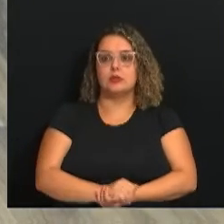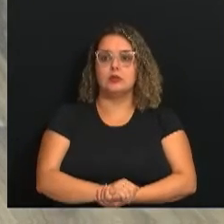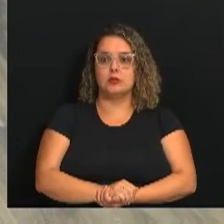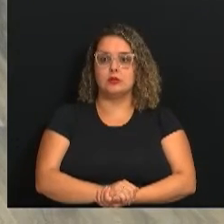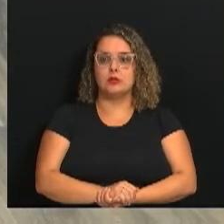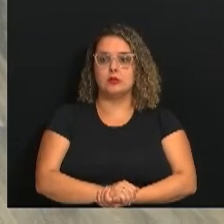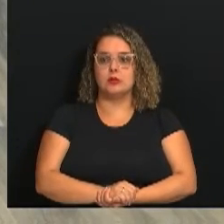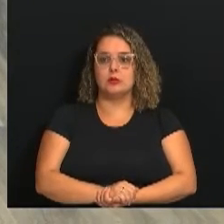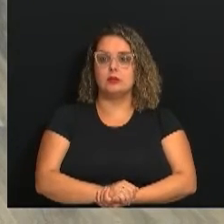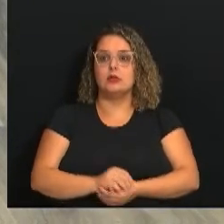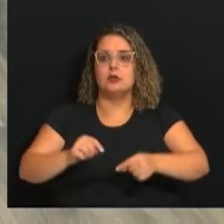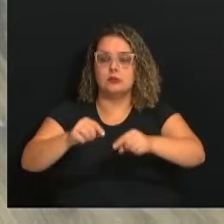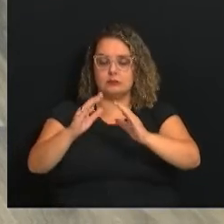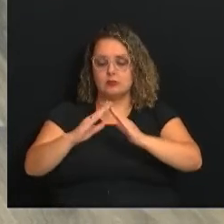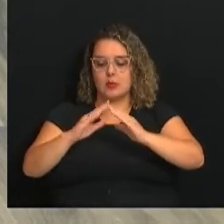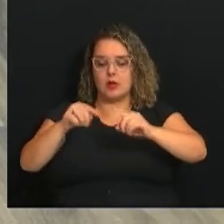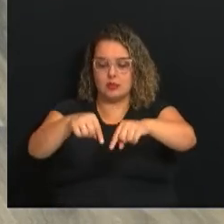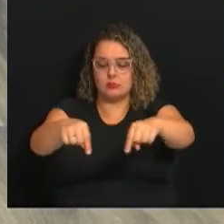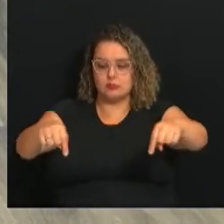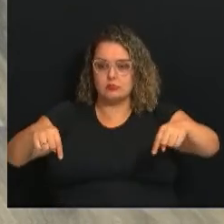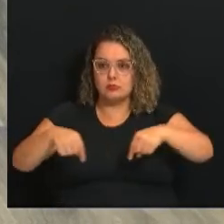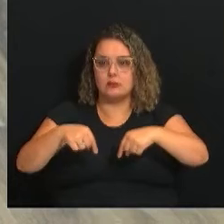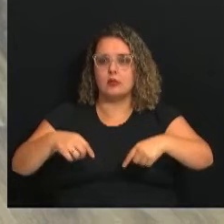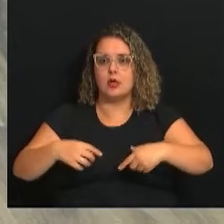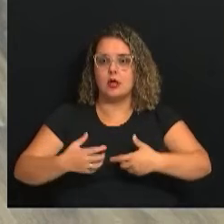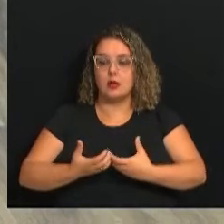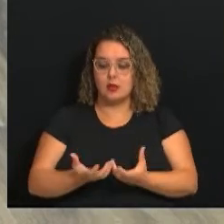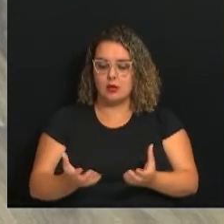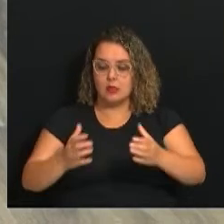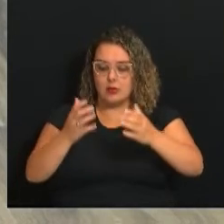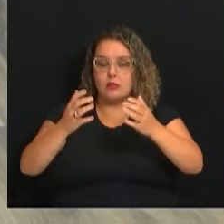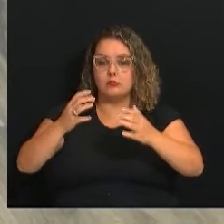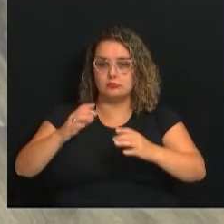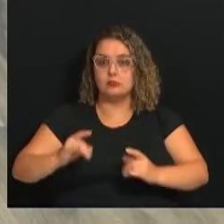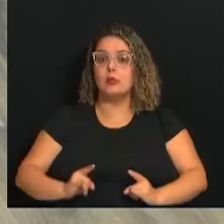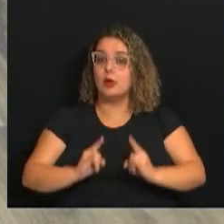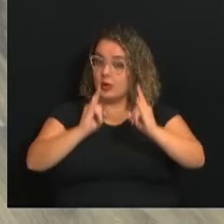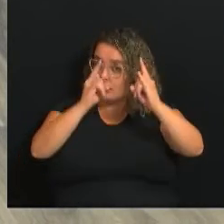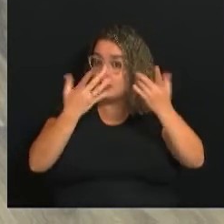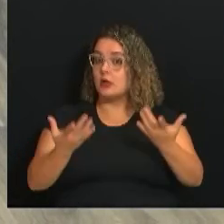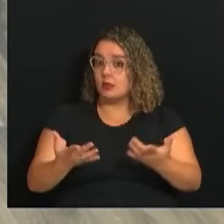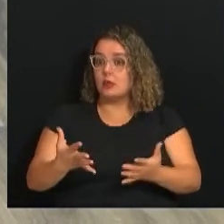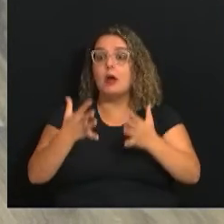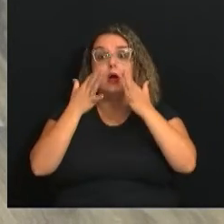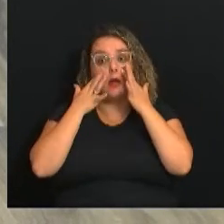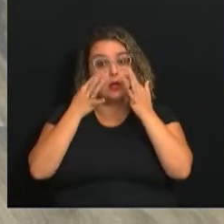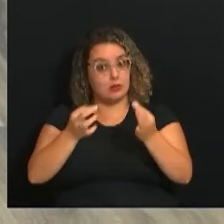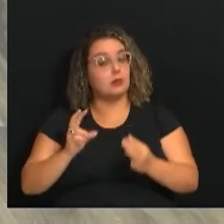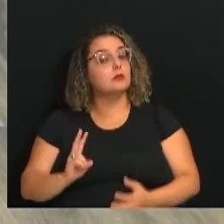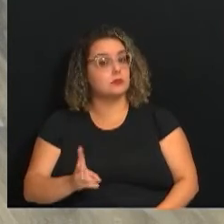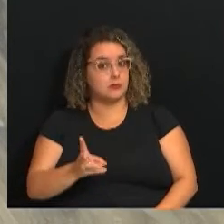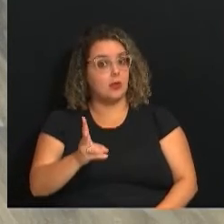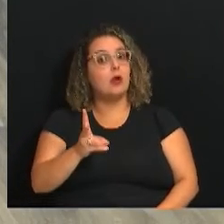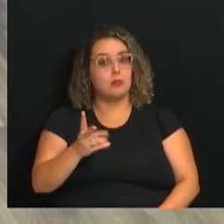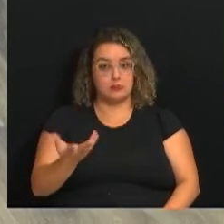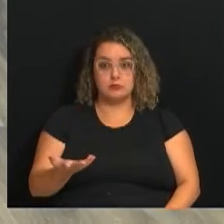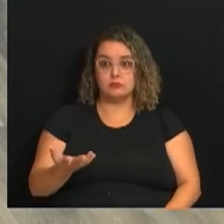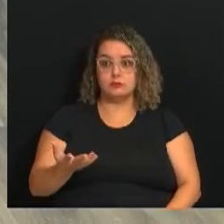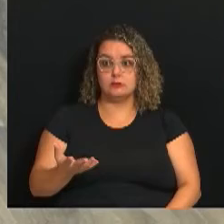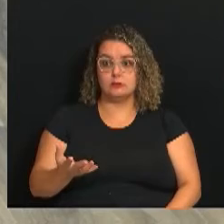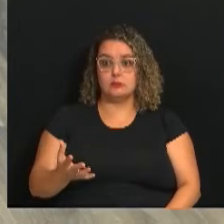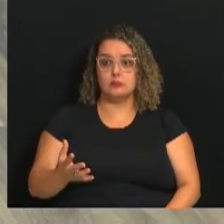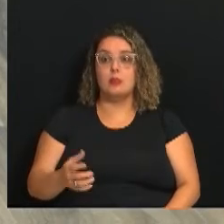os ovinhos aí do Aedes aegypti pode ficar nesses locais. E aí a gente também tem, quem tem bromélia, que é aquela